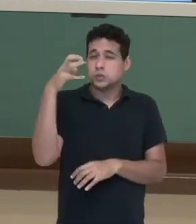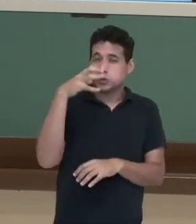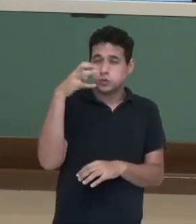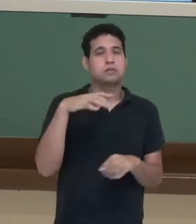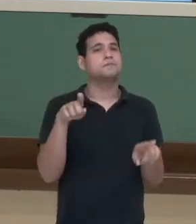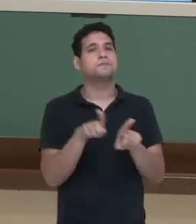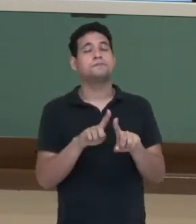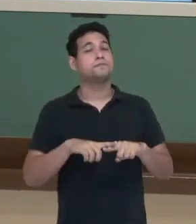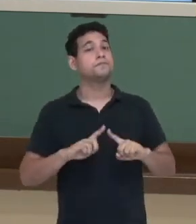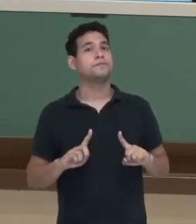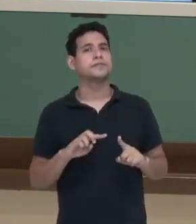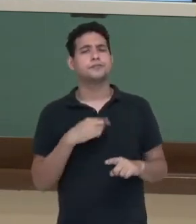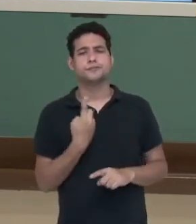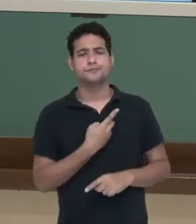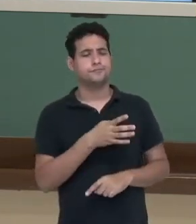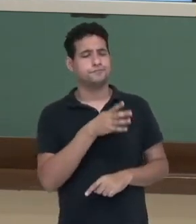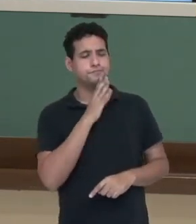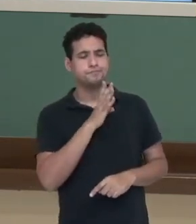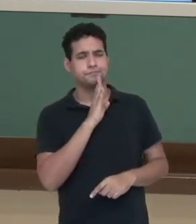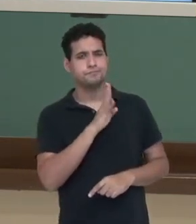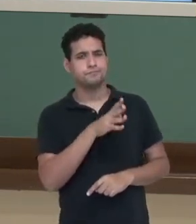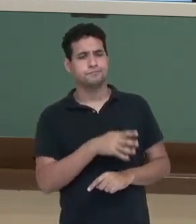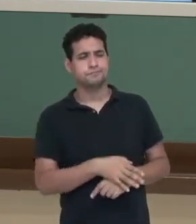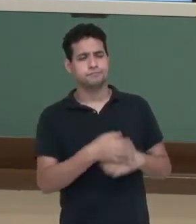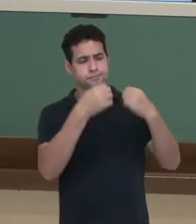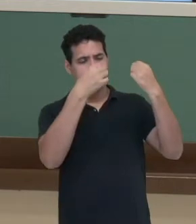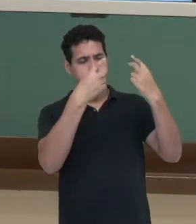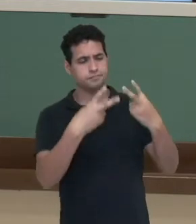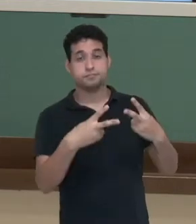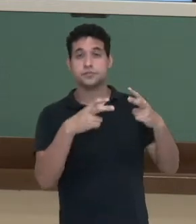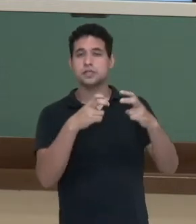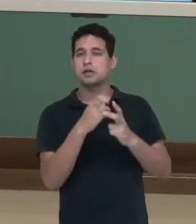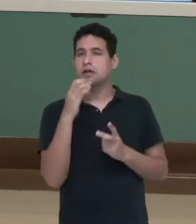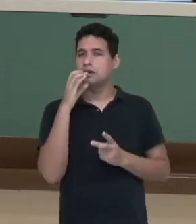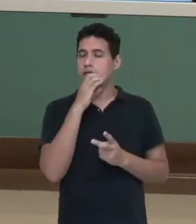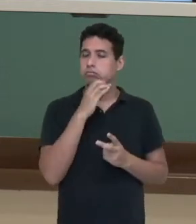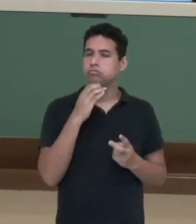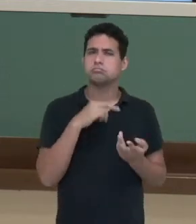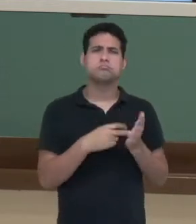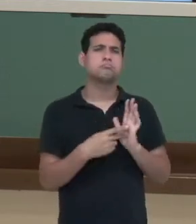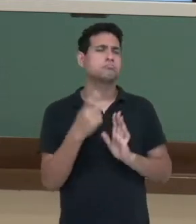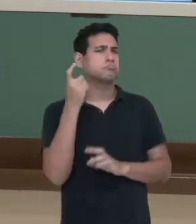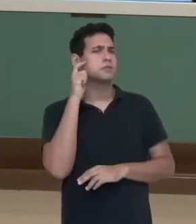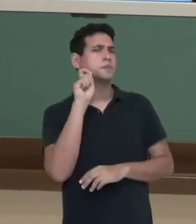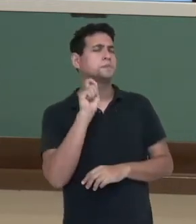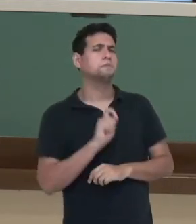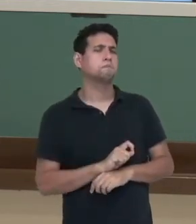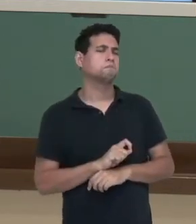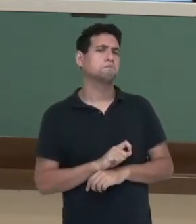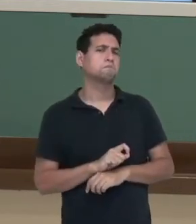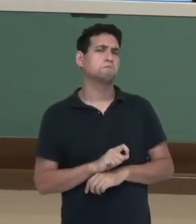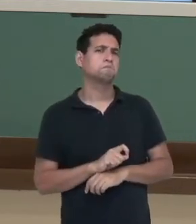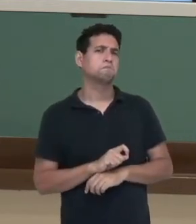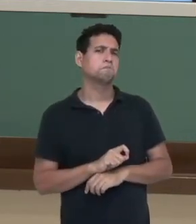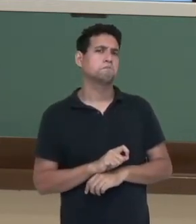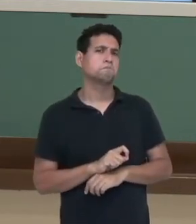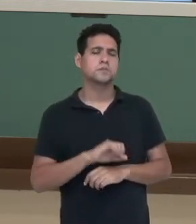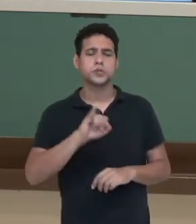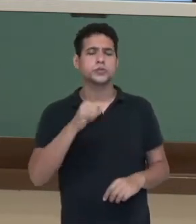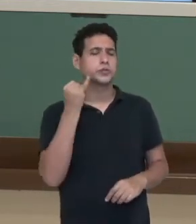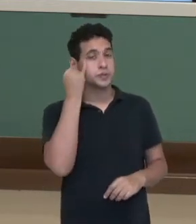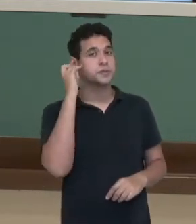chuva. E nós conhecemos, quando a gente fala em temperatura, tempo, o que a gente pensa assim no